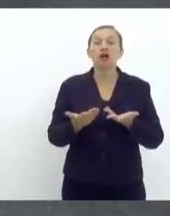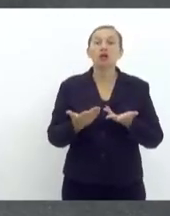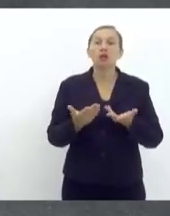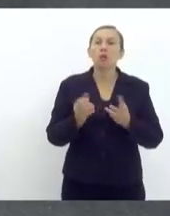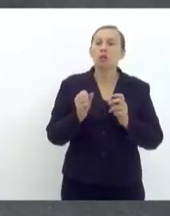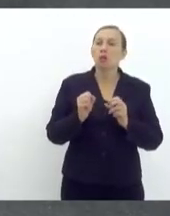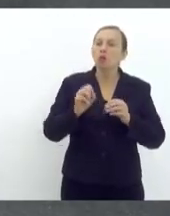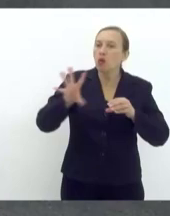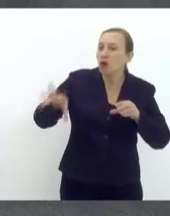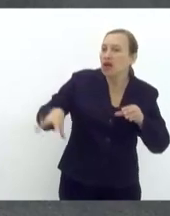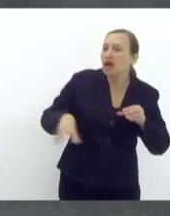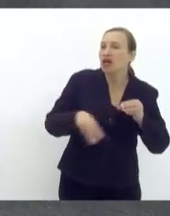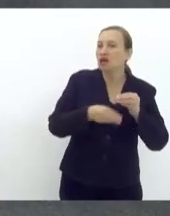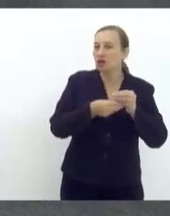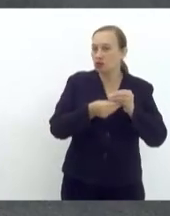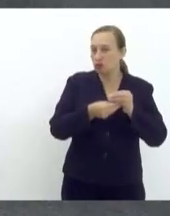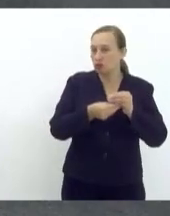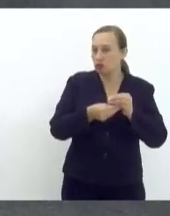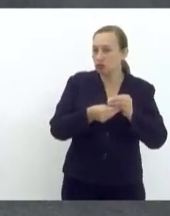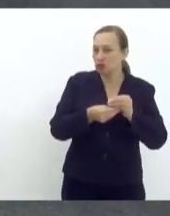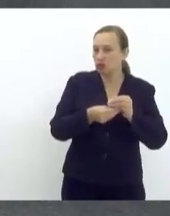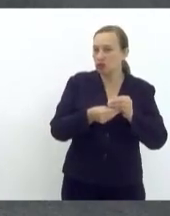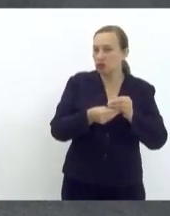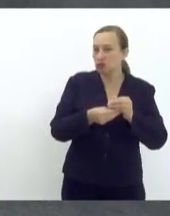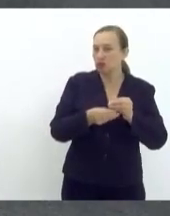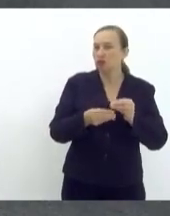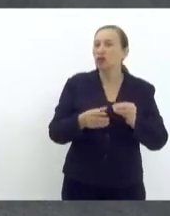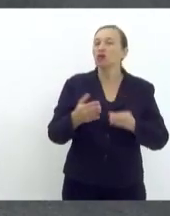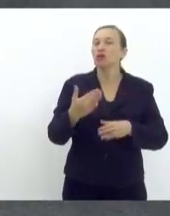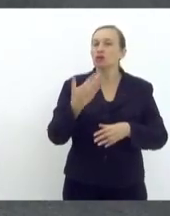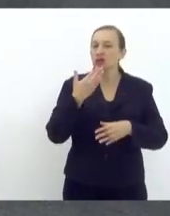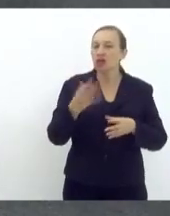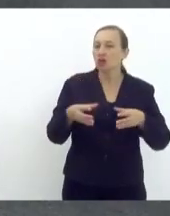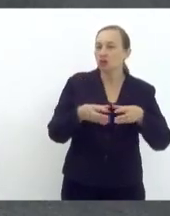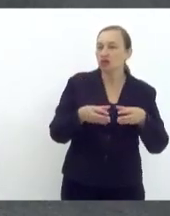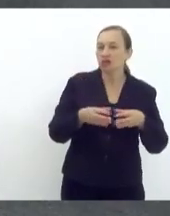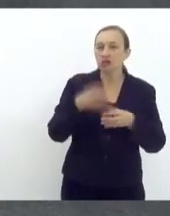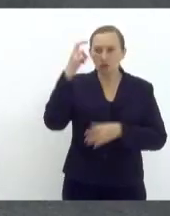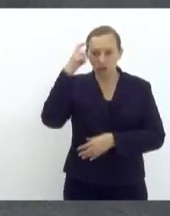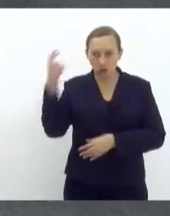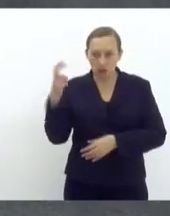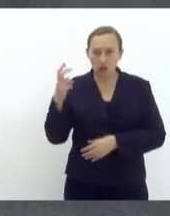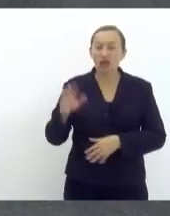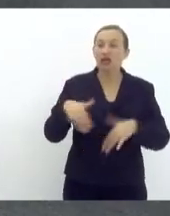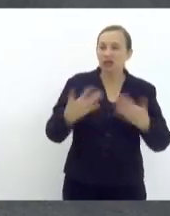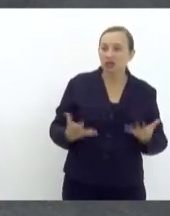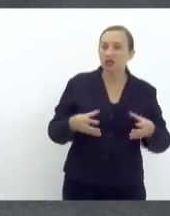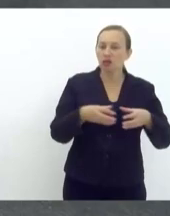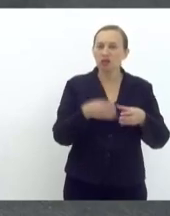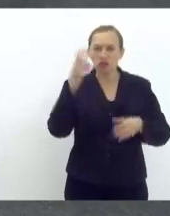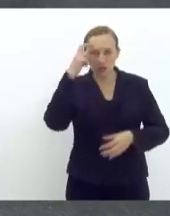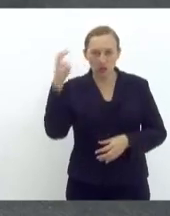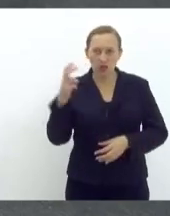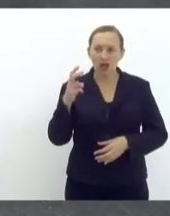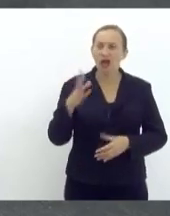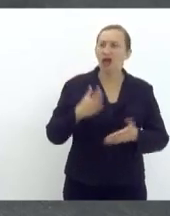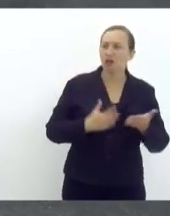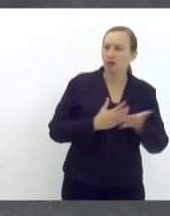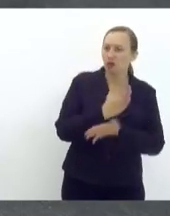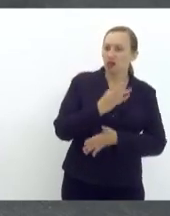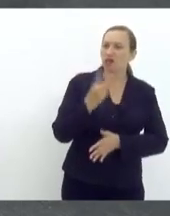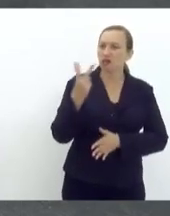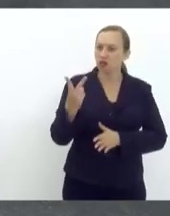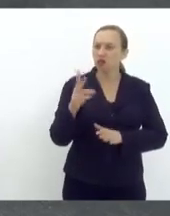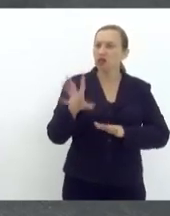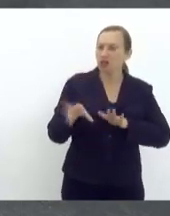fosse incorporados não parecia da comissão de Cultura então parecer da comissão de cultura é favorável com